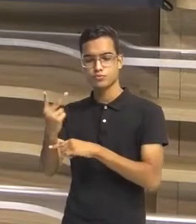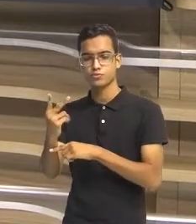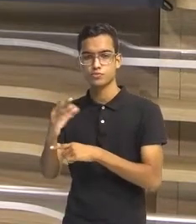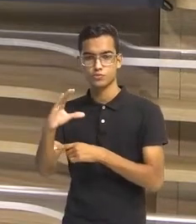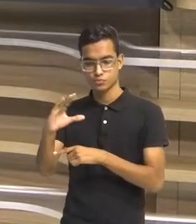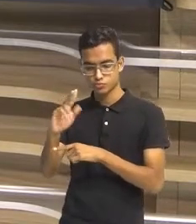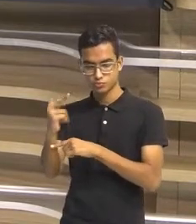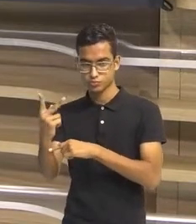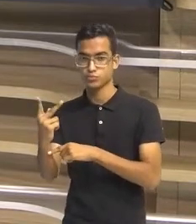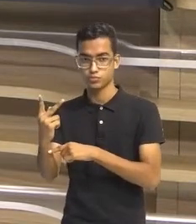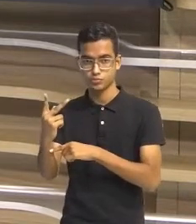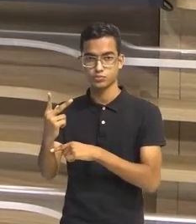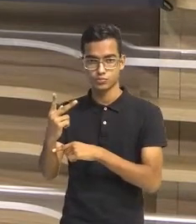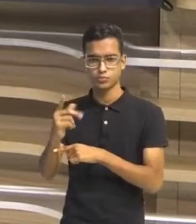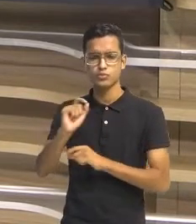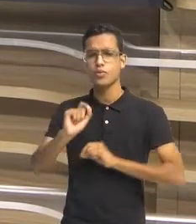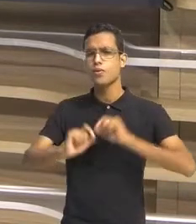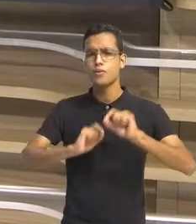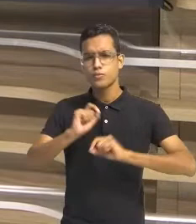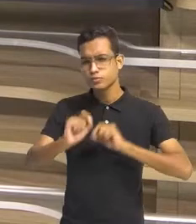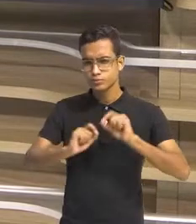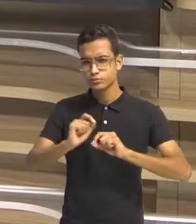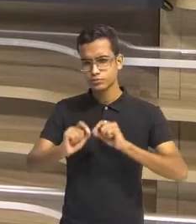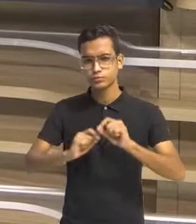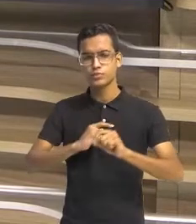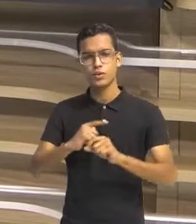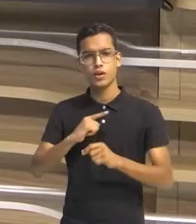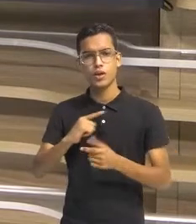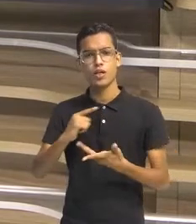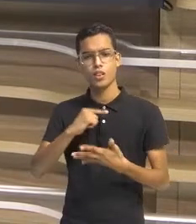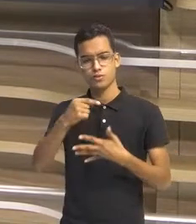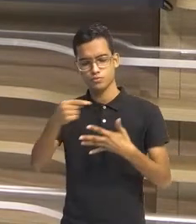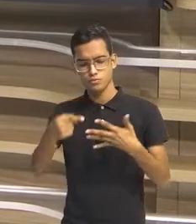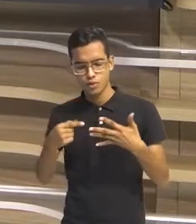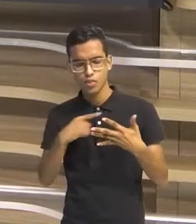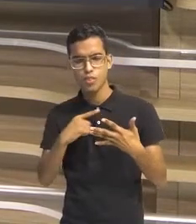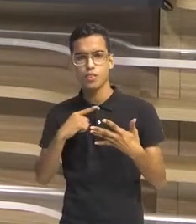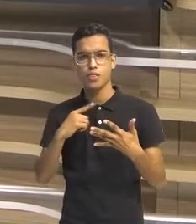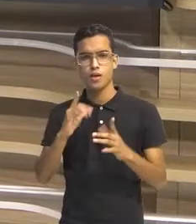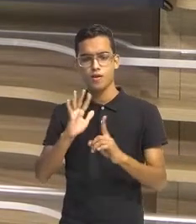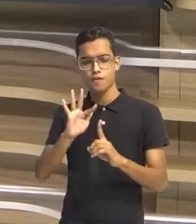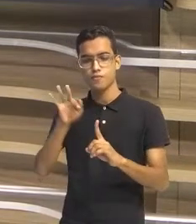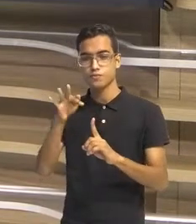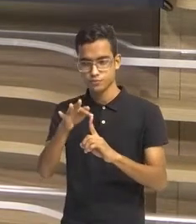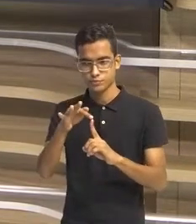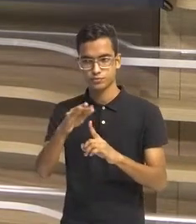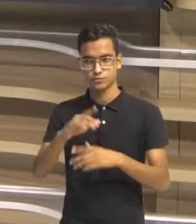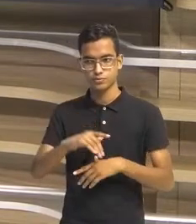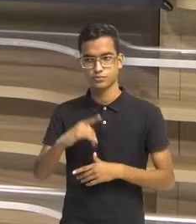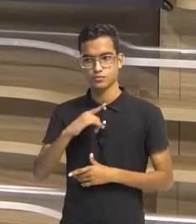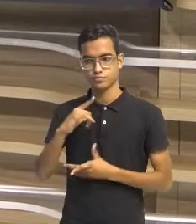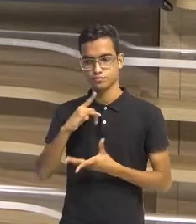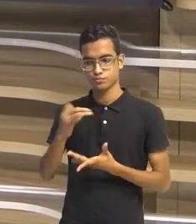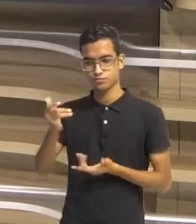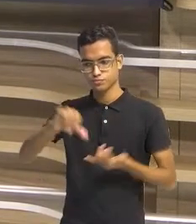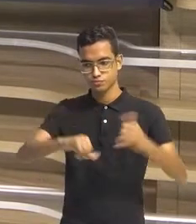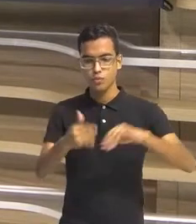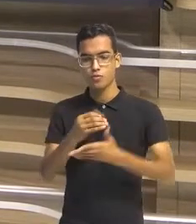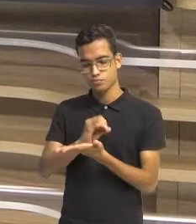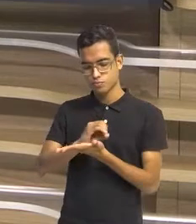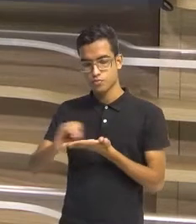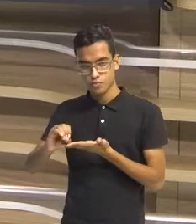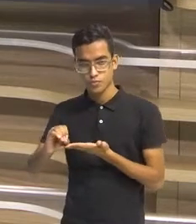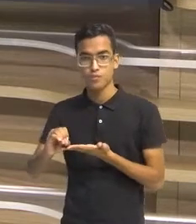Que são aqueles compostos, né, aquelas funções aqui dentro dos compostos orgânicos que possuem apenas carbono